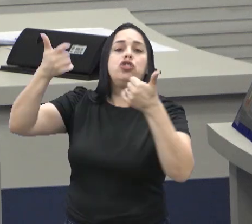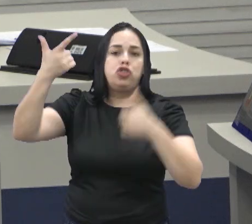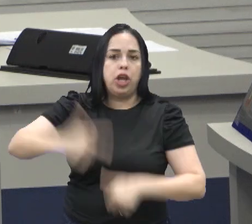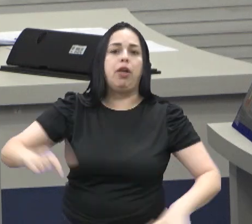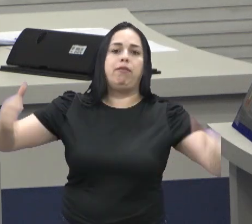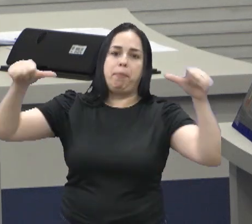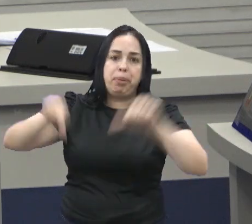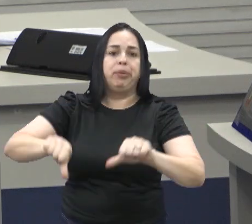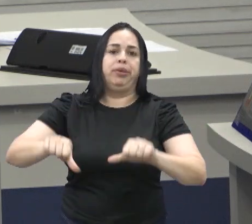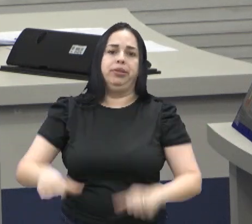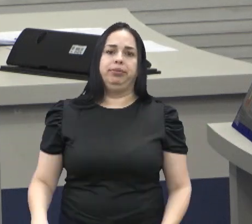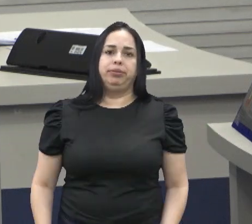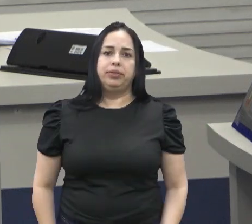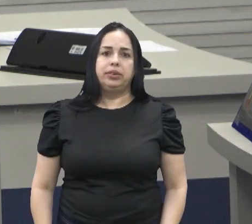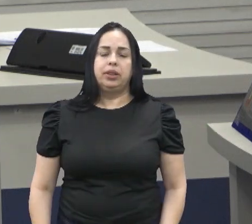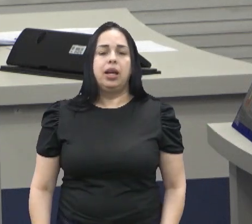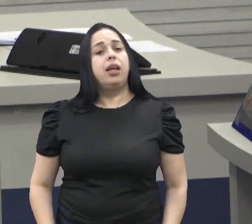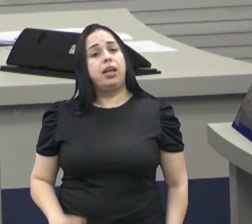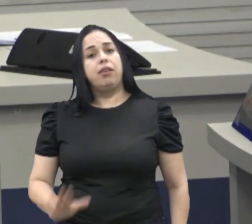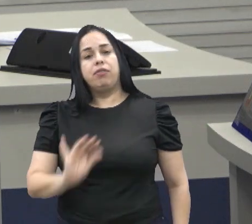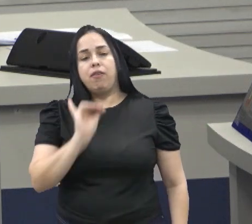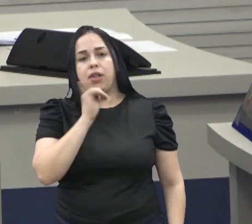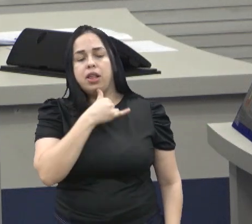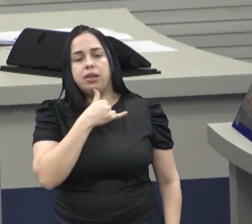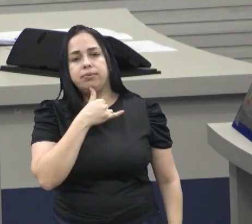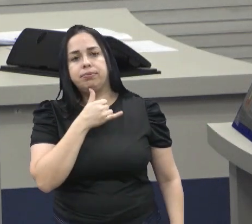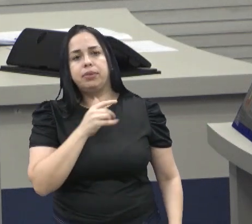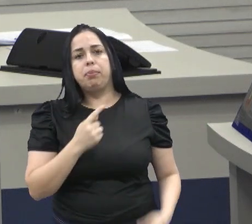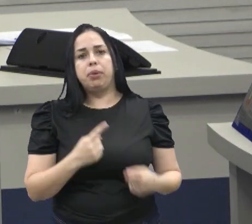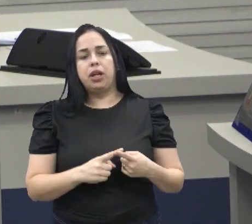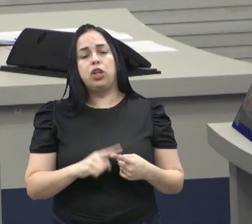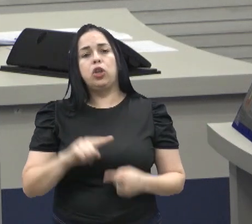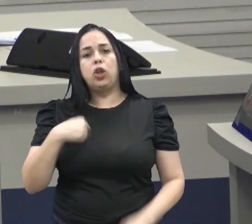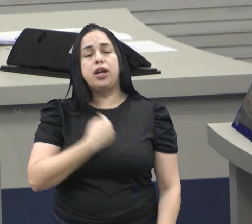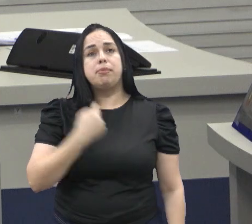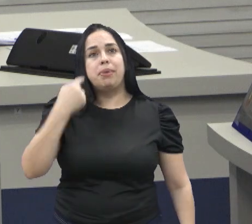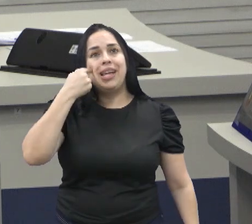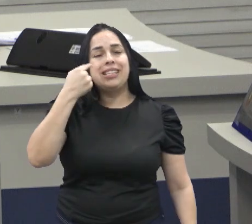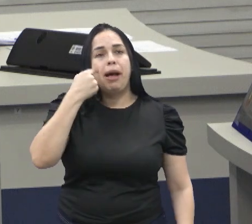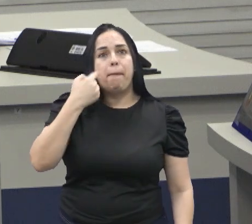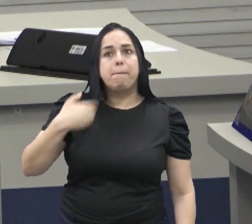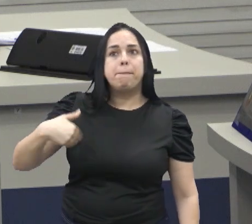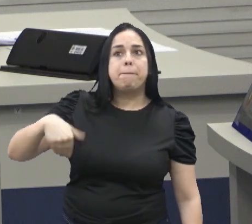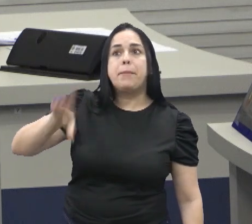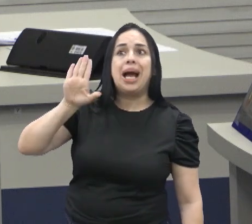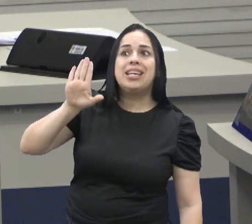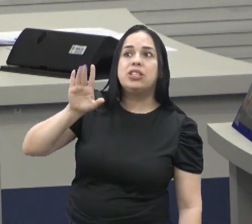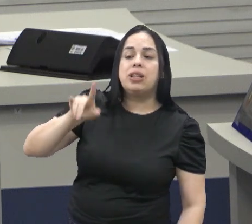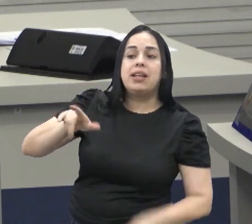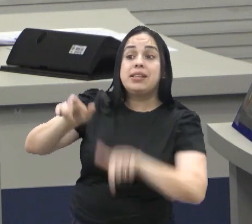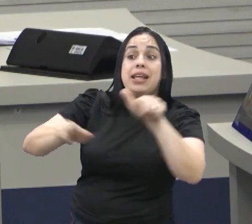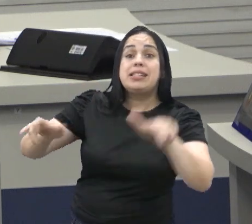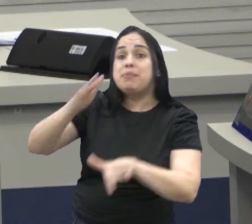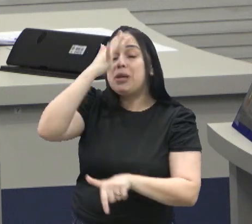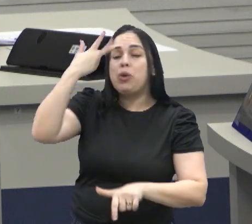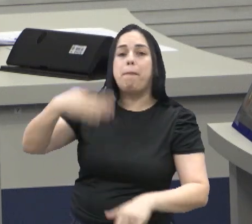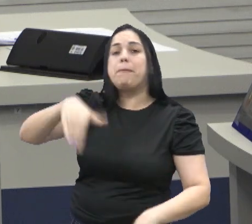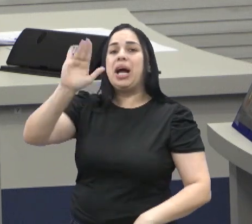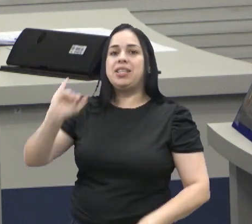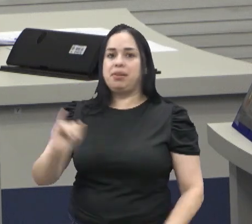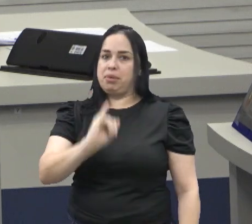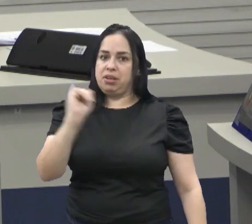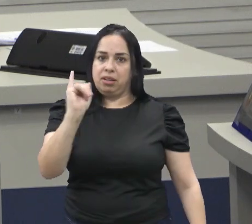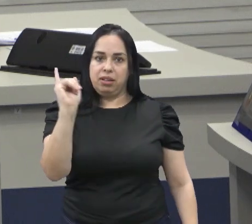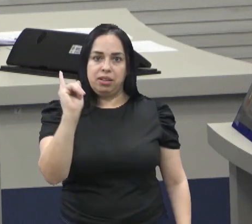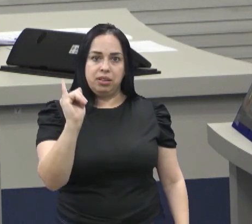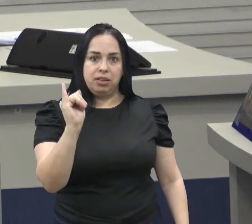lastimo muito, porque eu acho que nós tínhamos que estar pensando mais no ser humano. Porque eles não estão